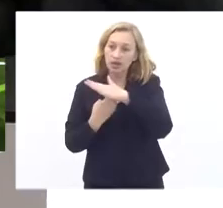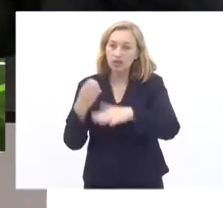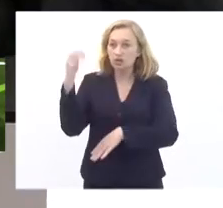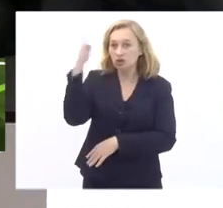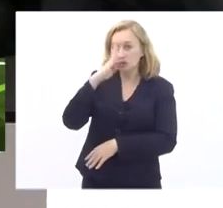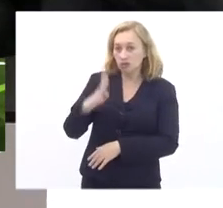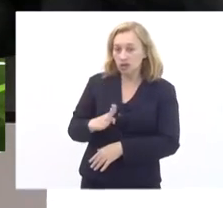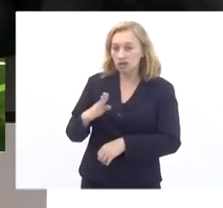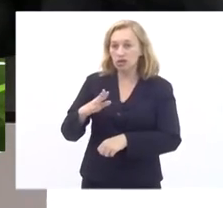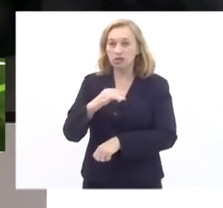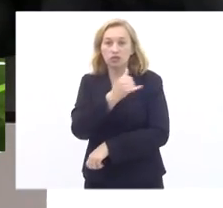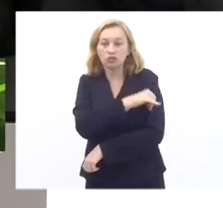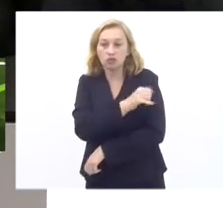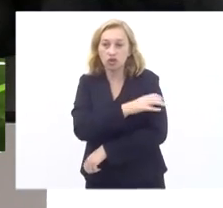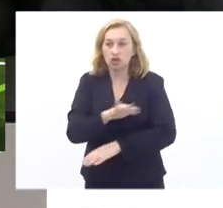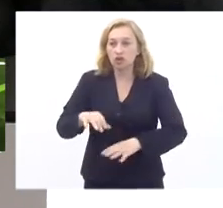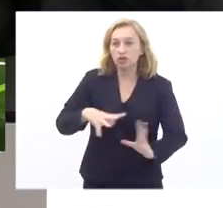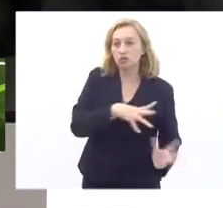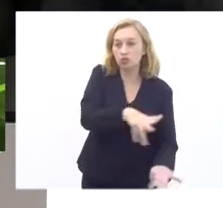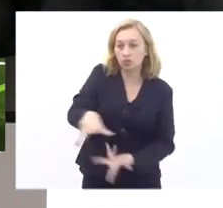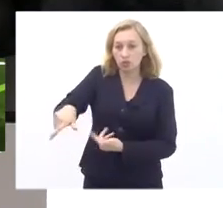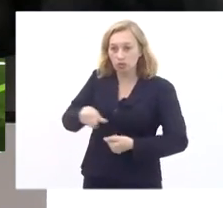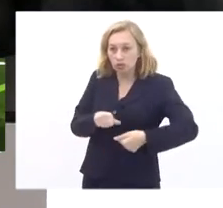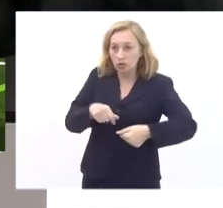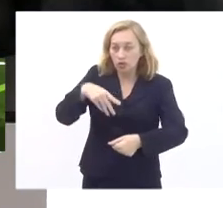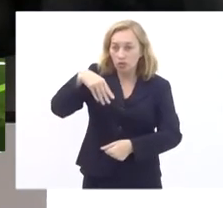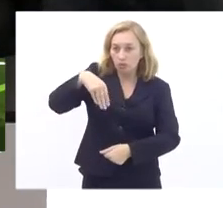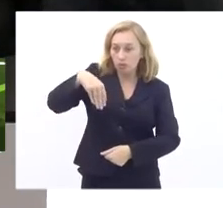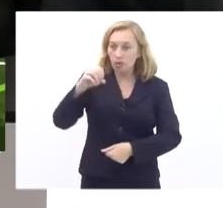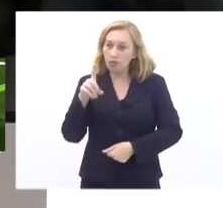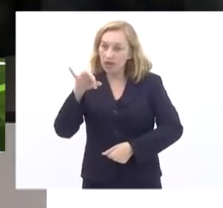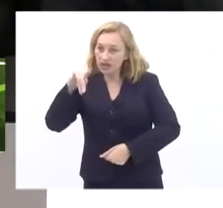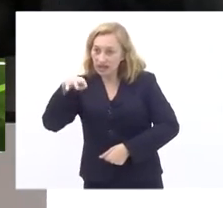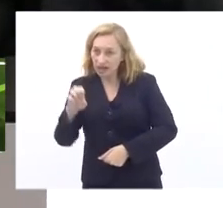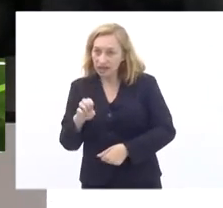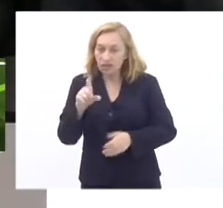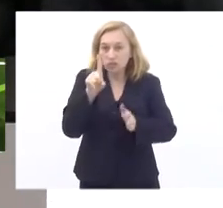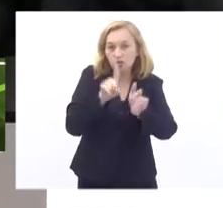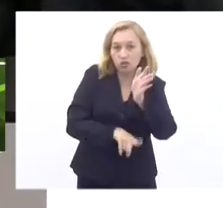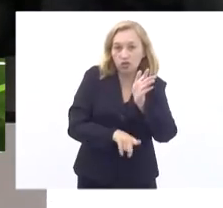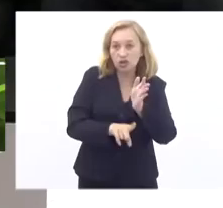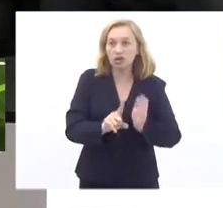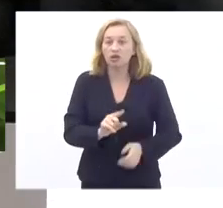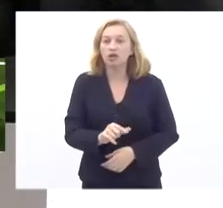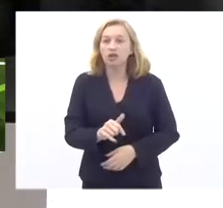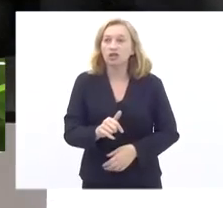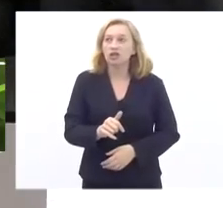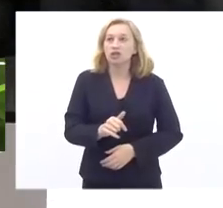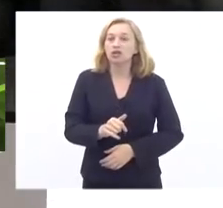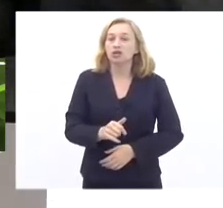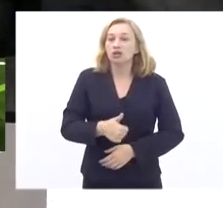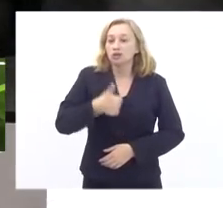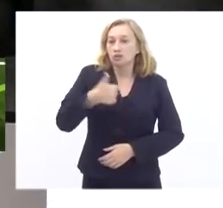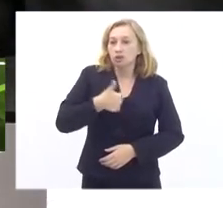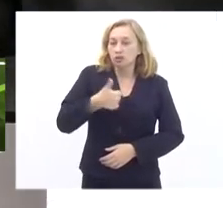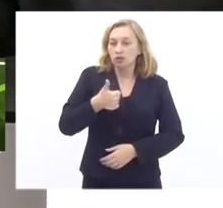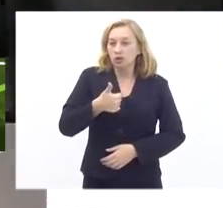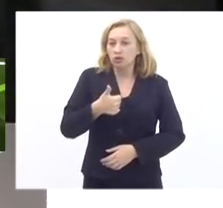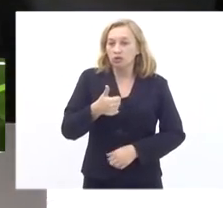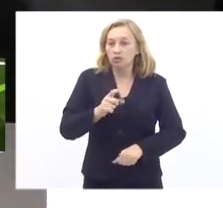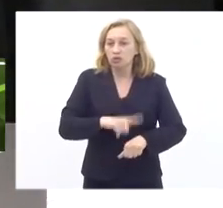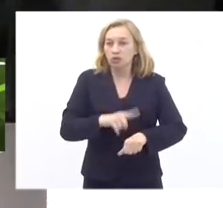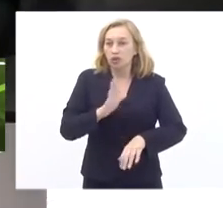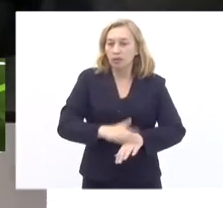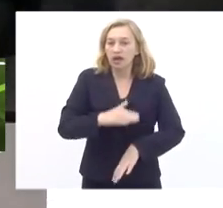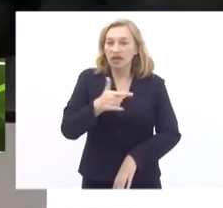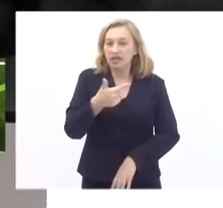mundo, principalmente de mobilidade. Nós tivemos uma redução de demanda num primeiro momento que chegou a mais